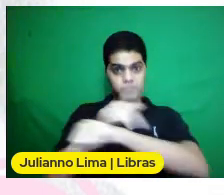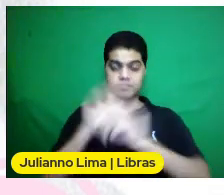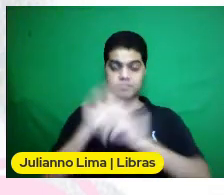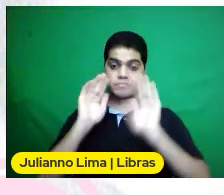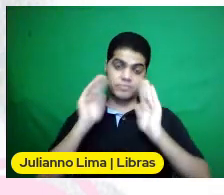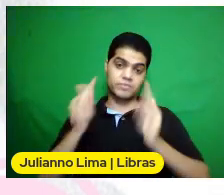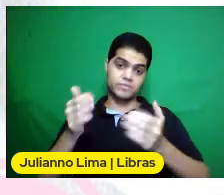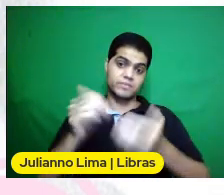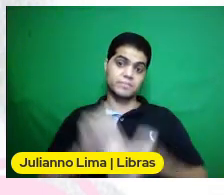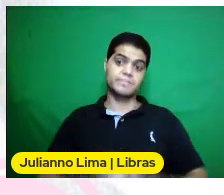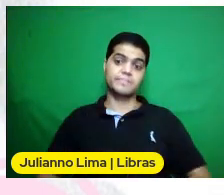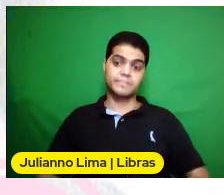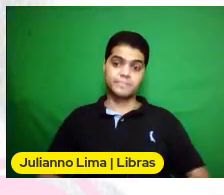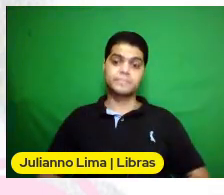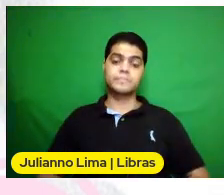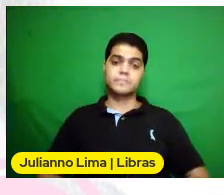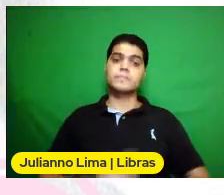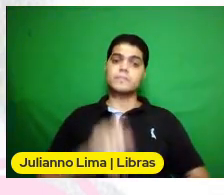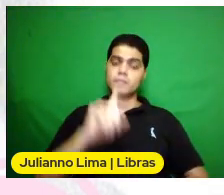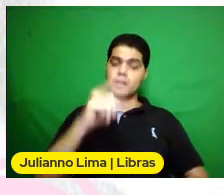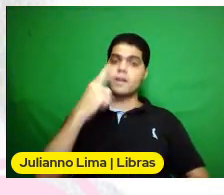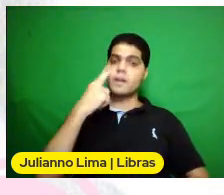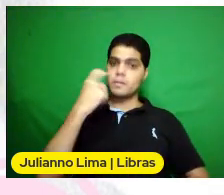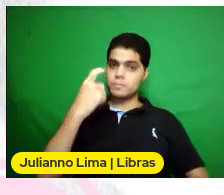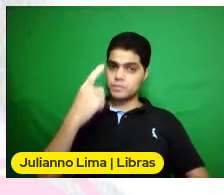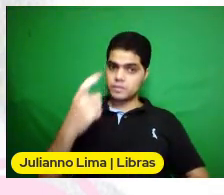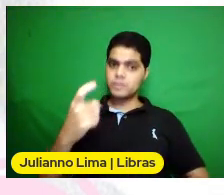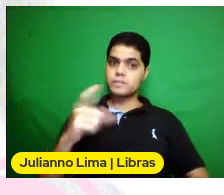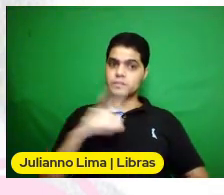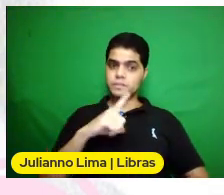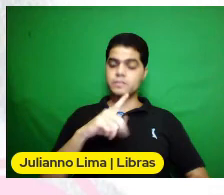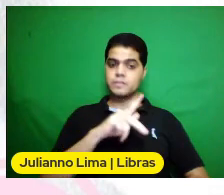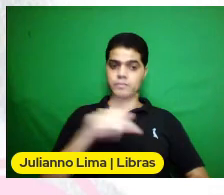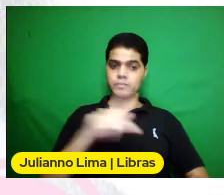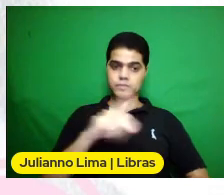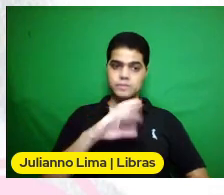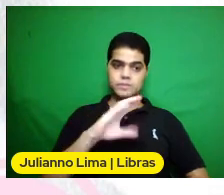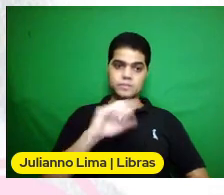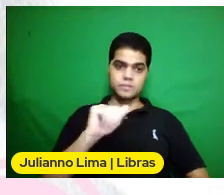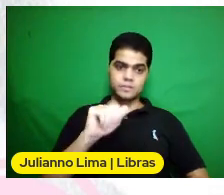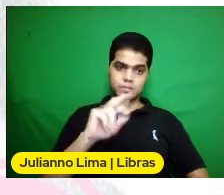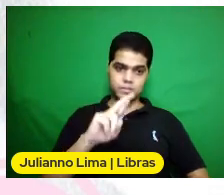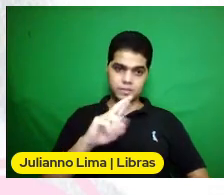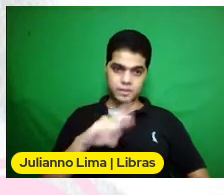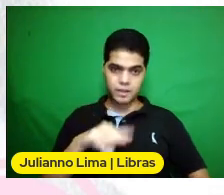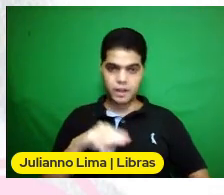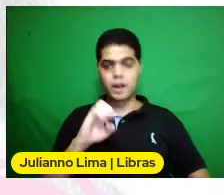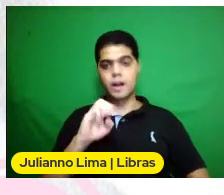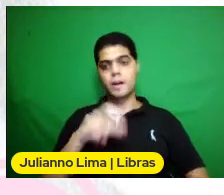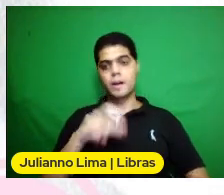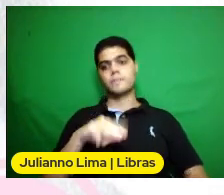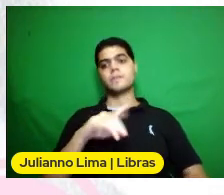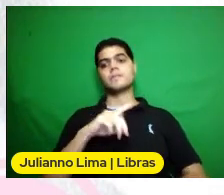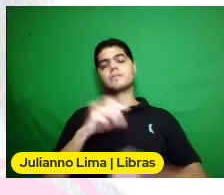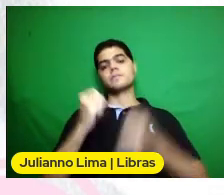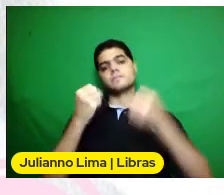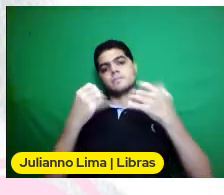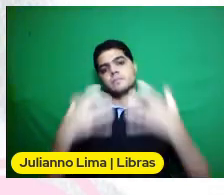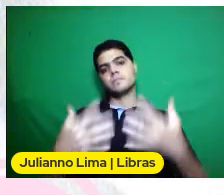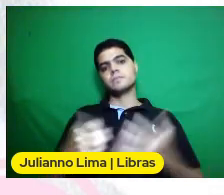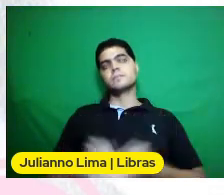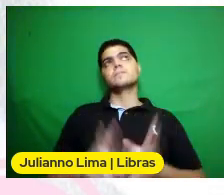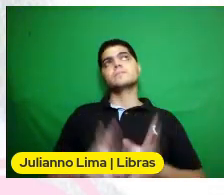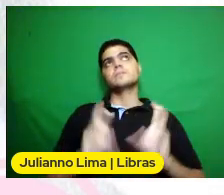Foi muito interessante a professora Carmen falar sobre isso, porque eu estava vendo processos em